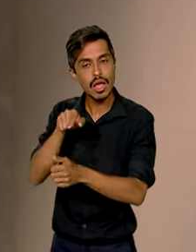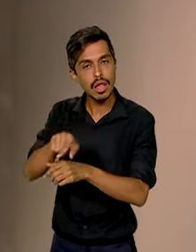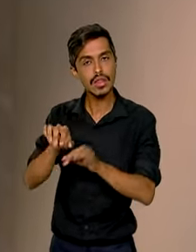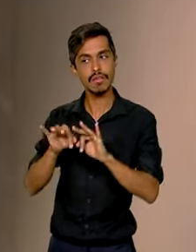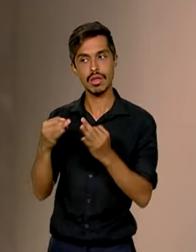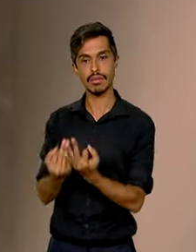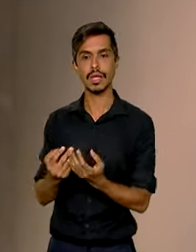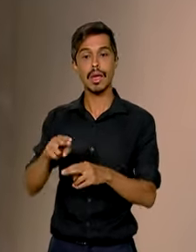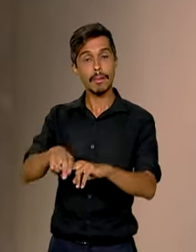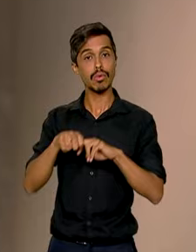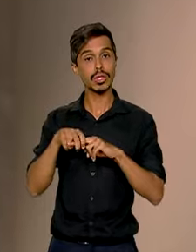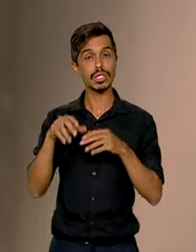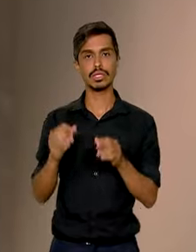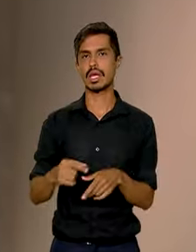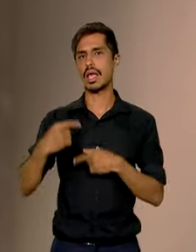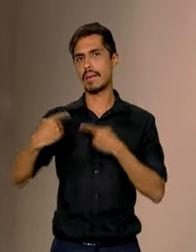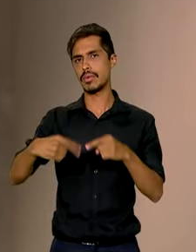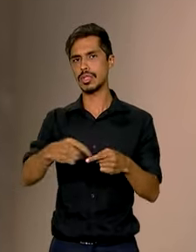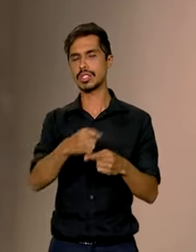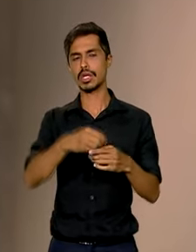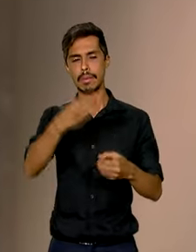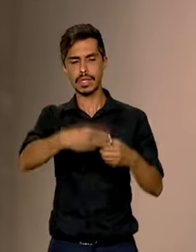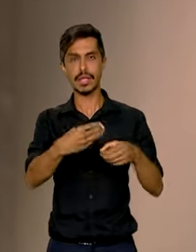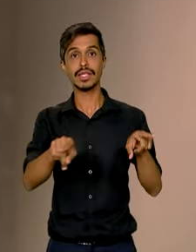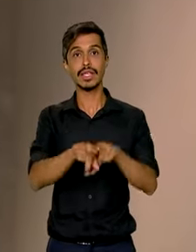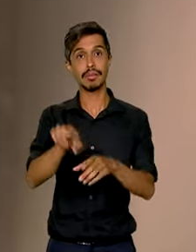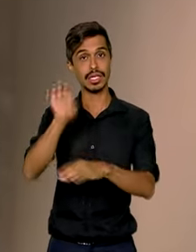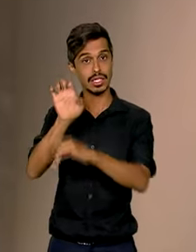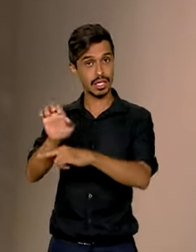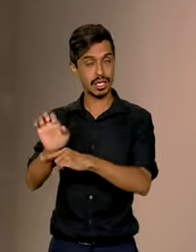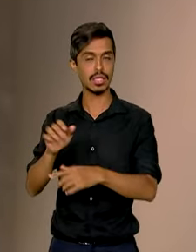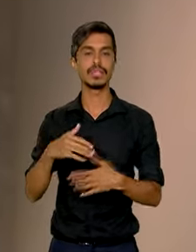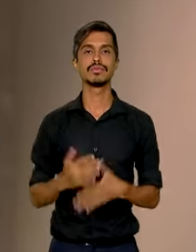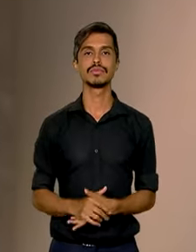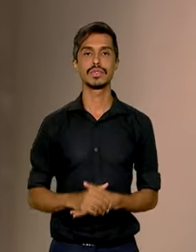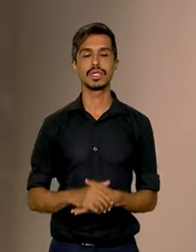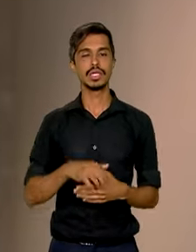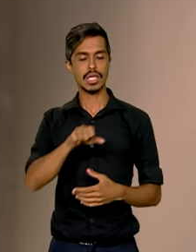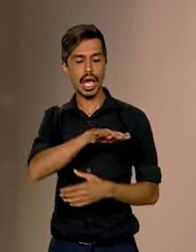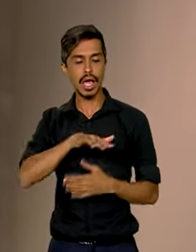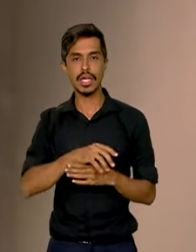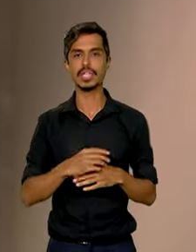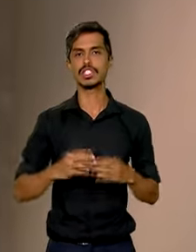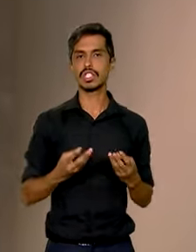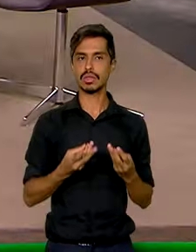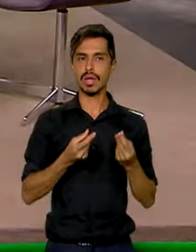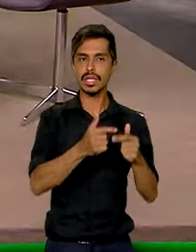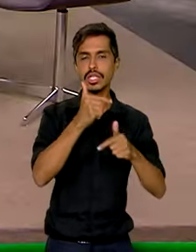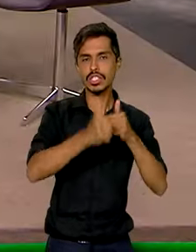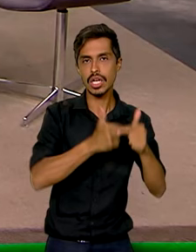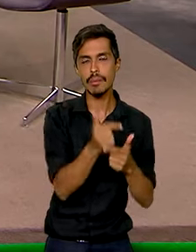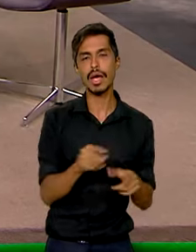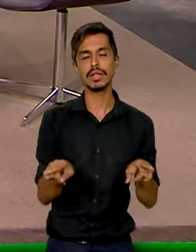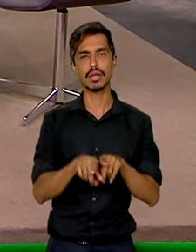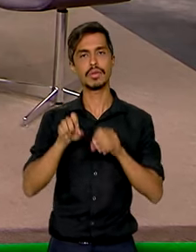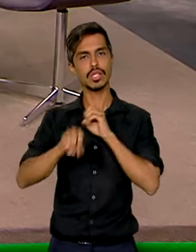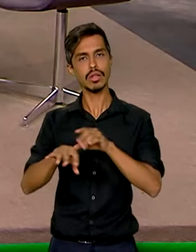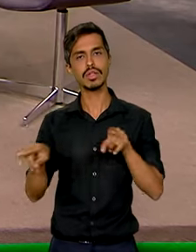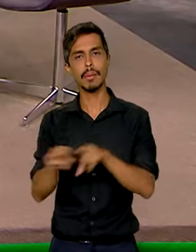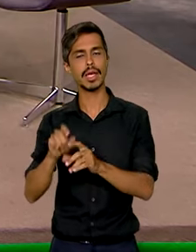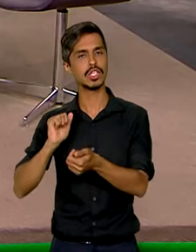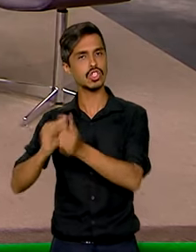as políticas municipais e estaduais, principalmente da área de saúde, de qualificação profissional, de educação, de